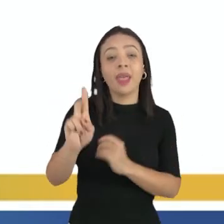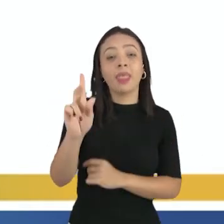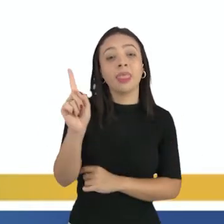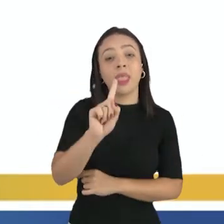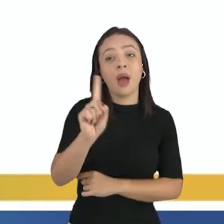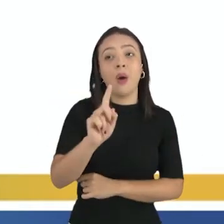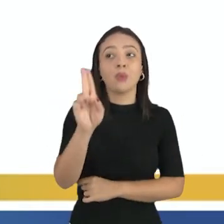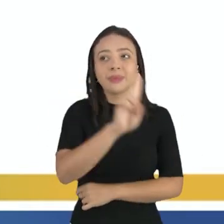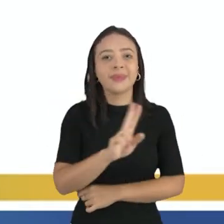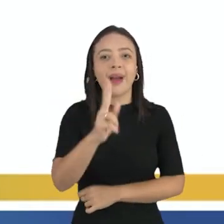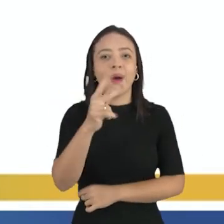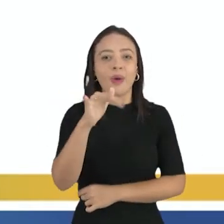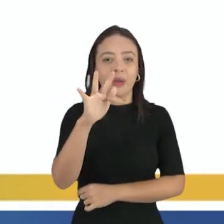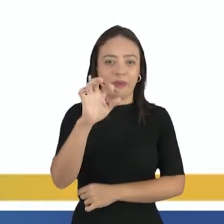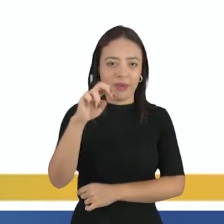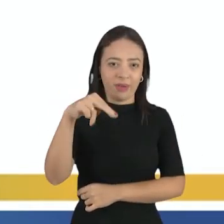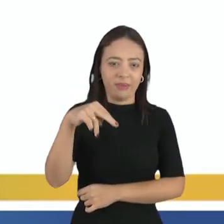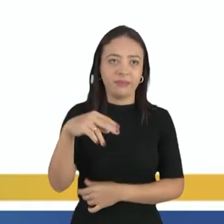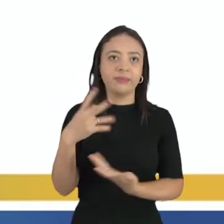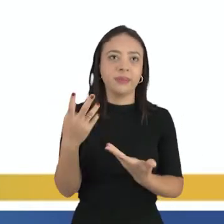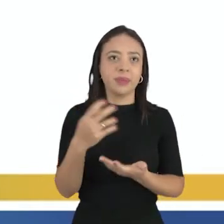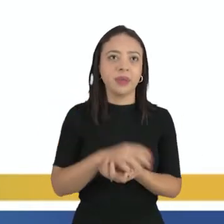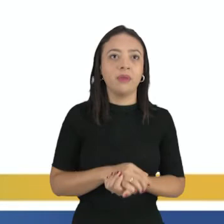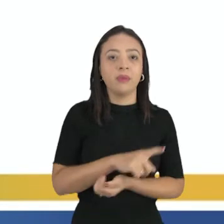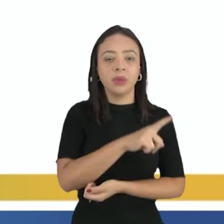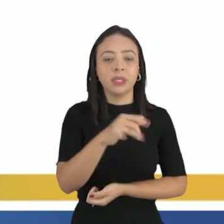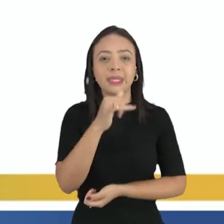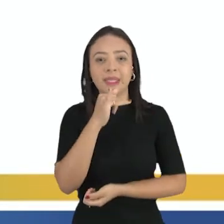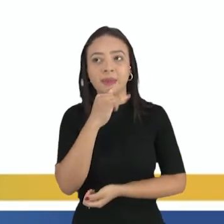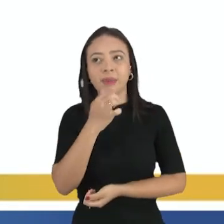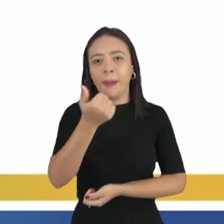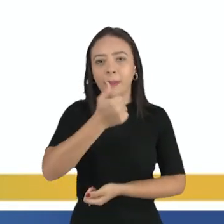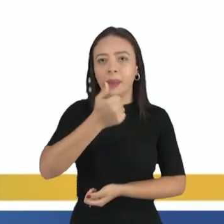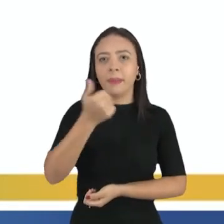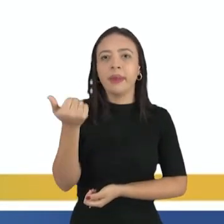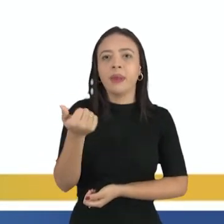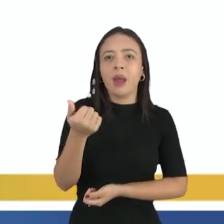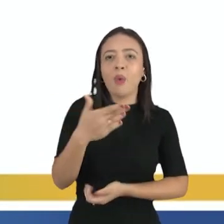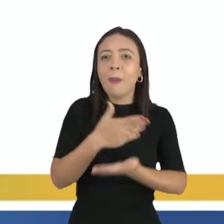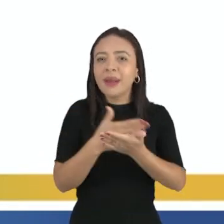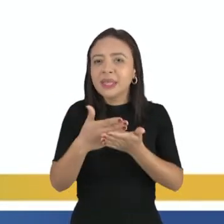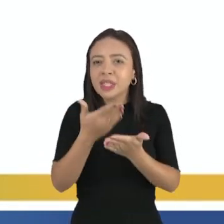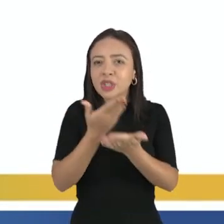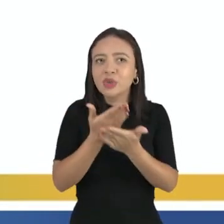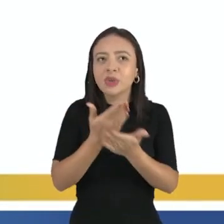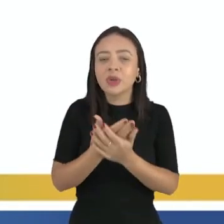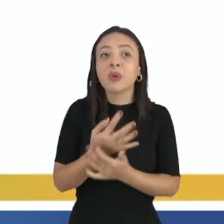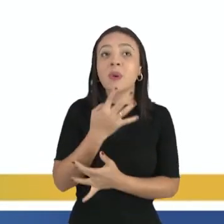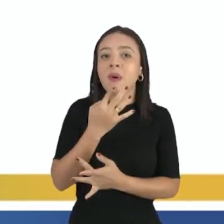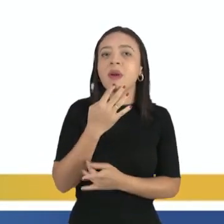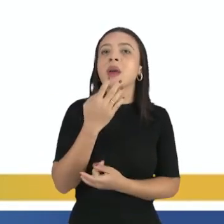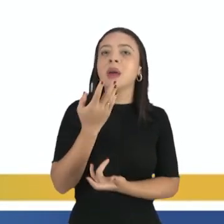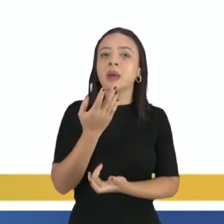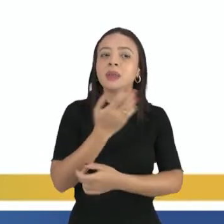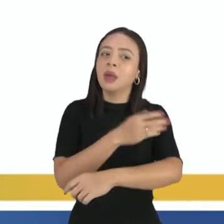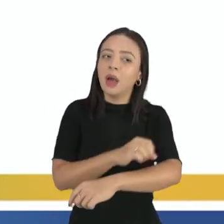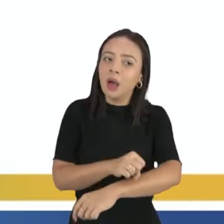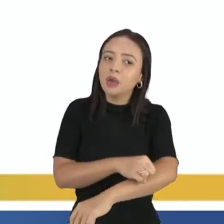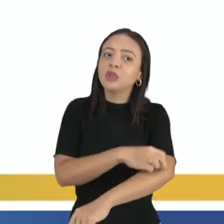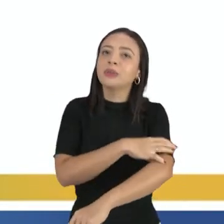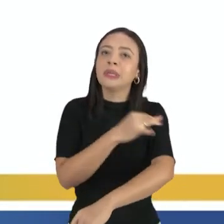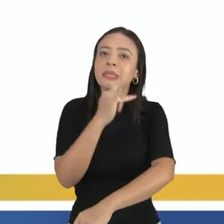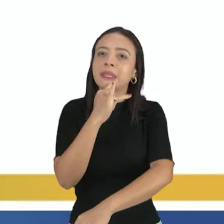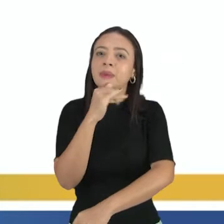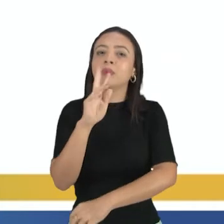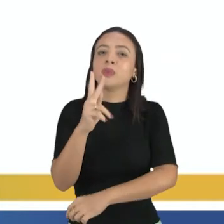hífens. Provavelmente quando você estava lá na sua primeira série, você estudou ela com hífen, mas agora